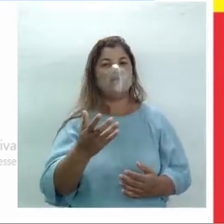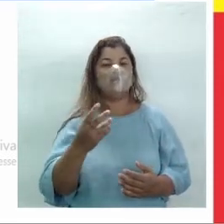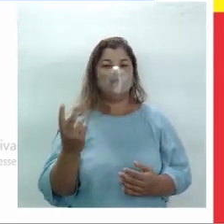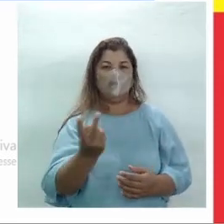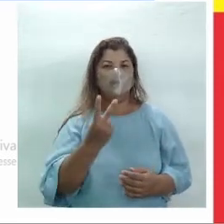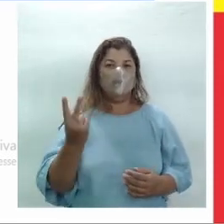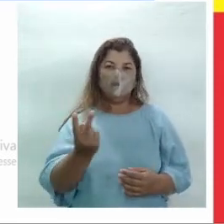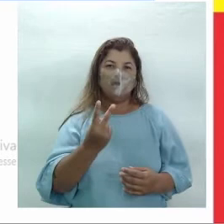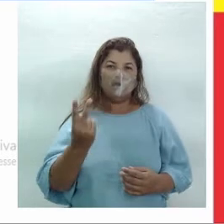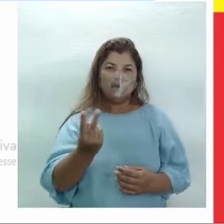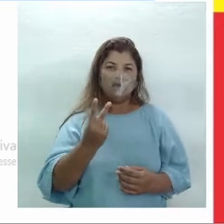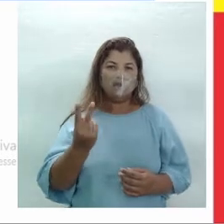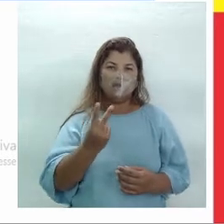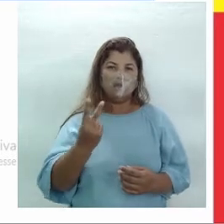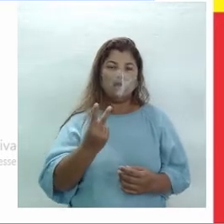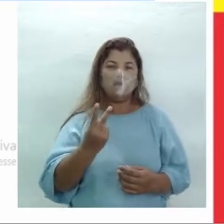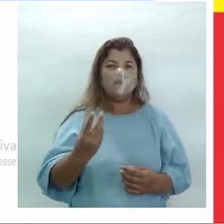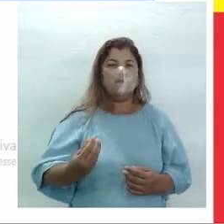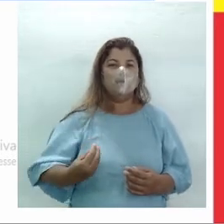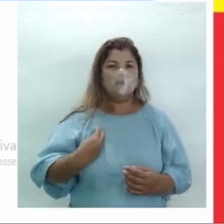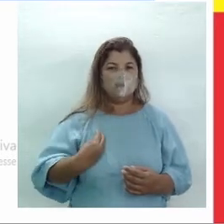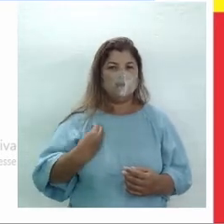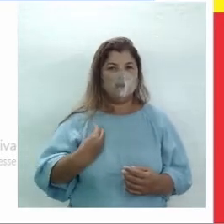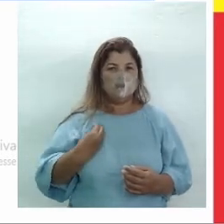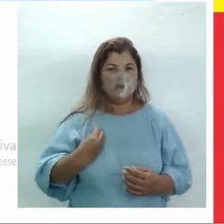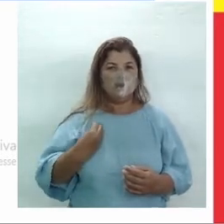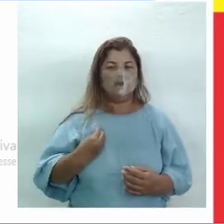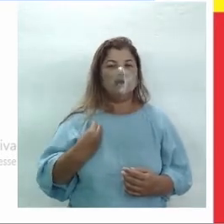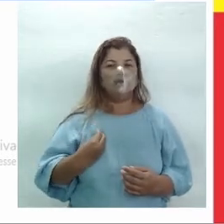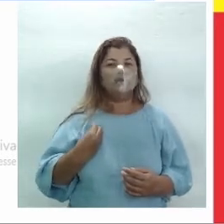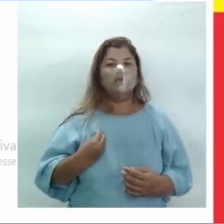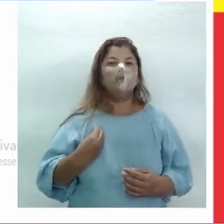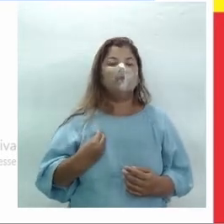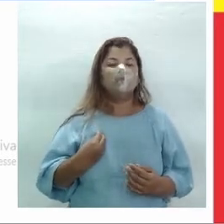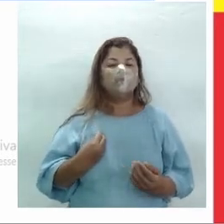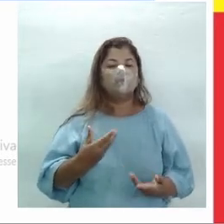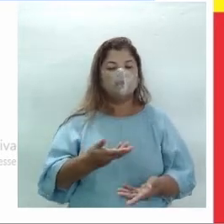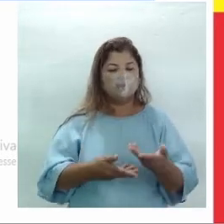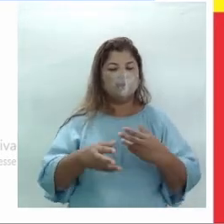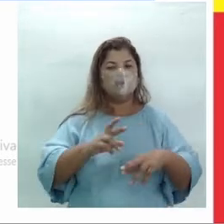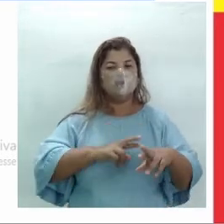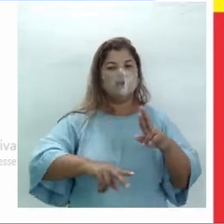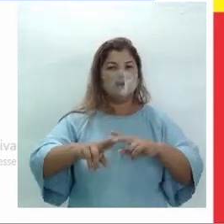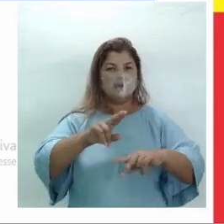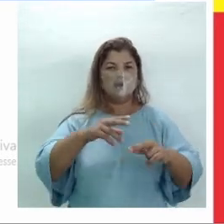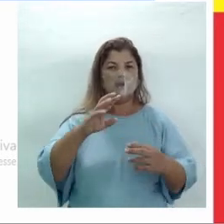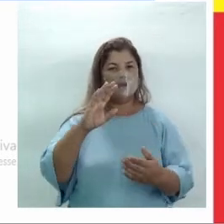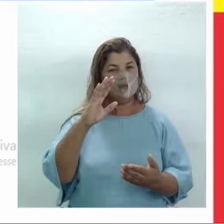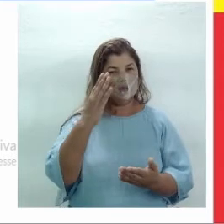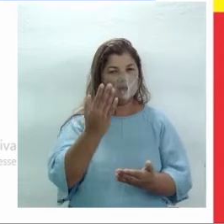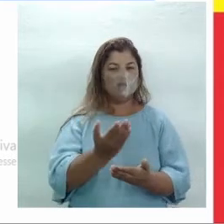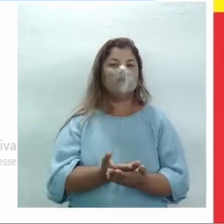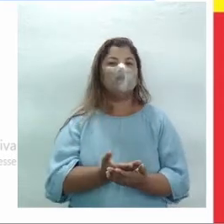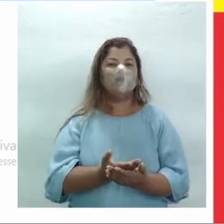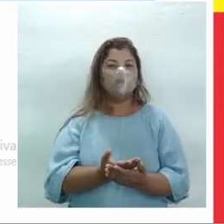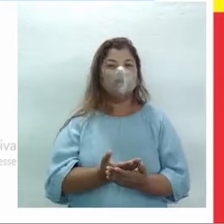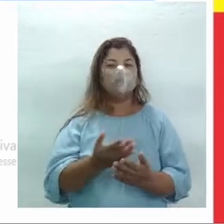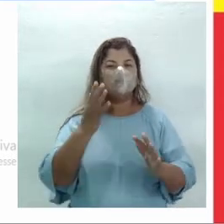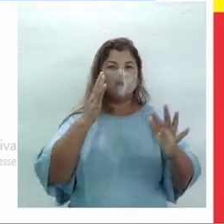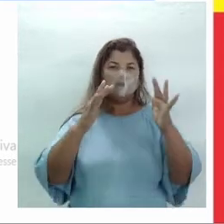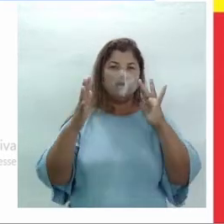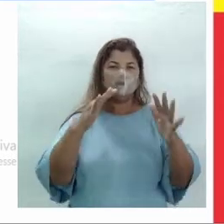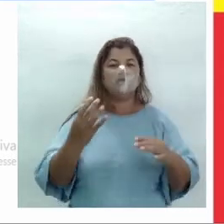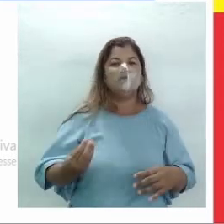Reconhecer e valorizar a coexistência das diversas crenças religiosas e filosofias